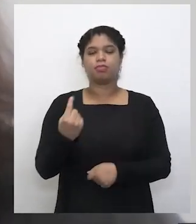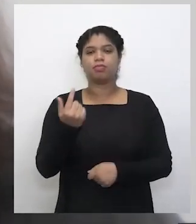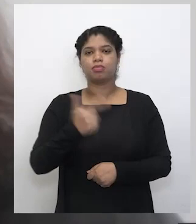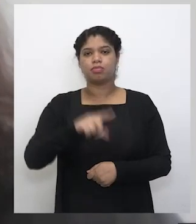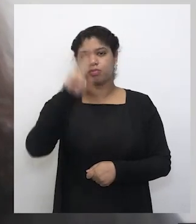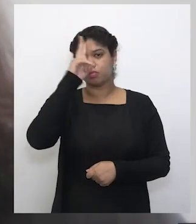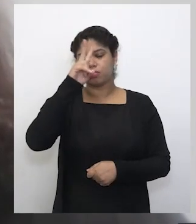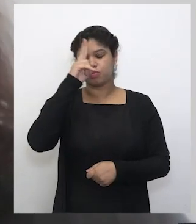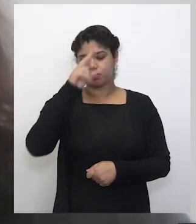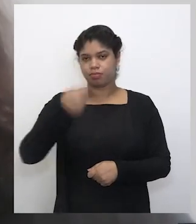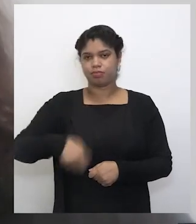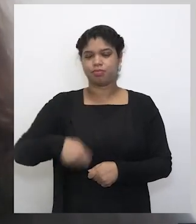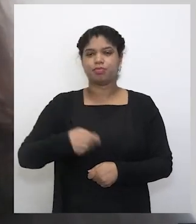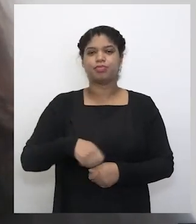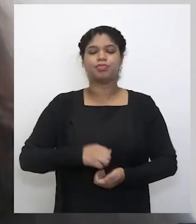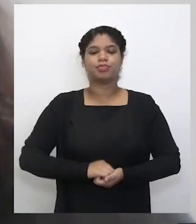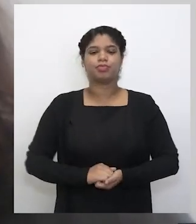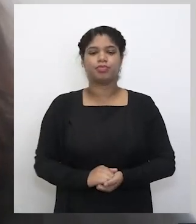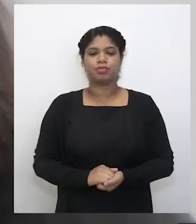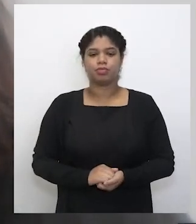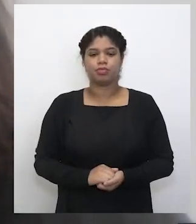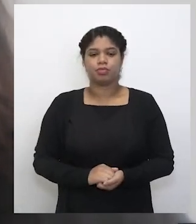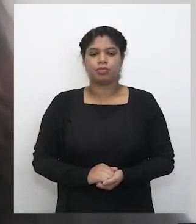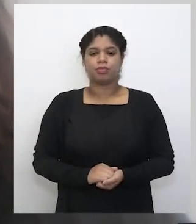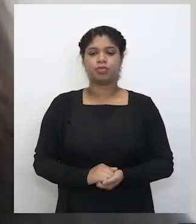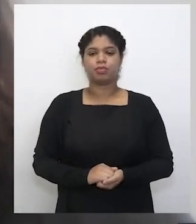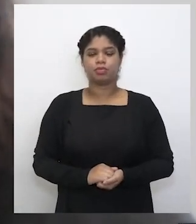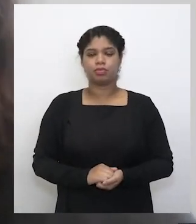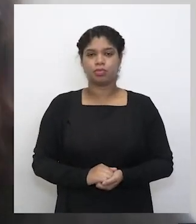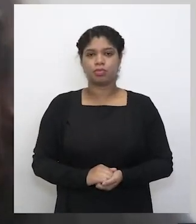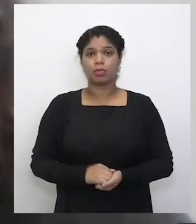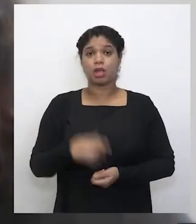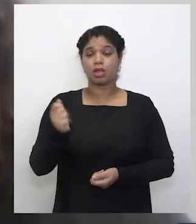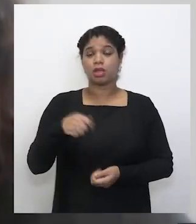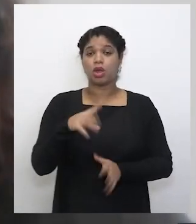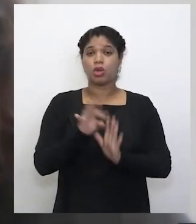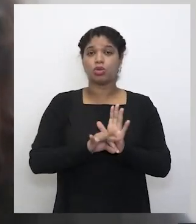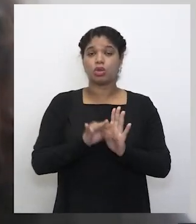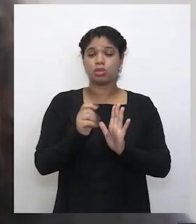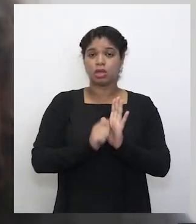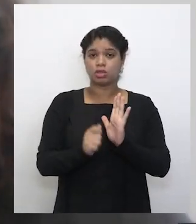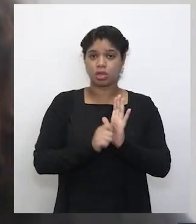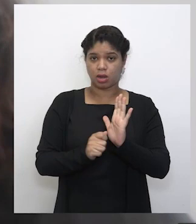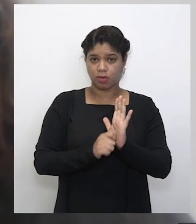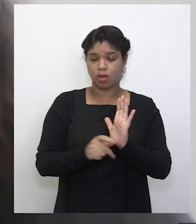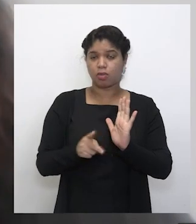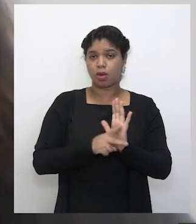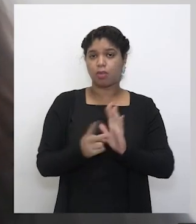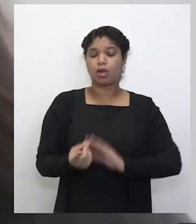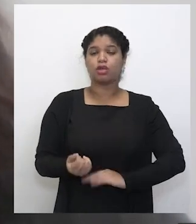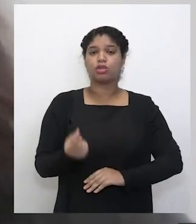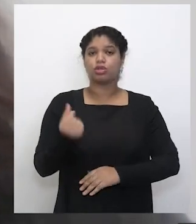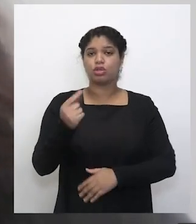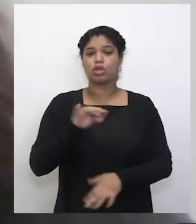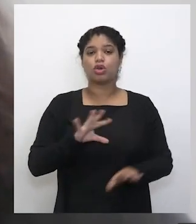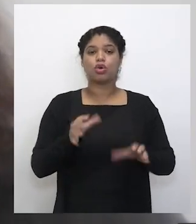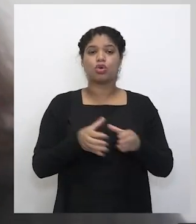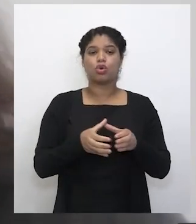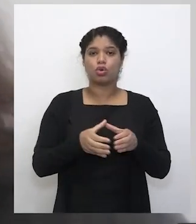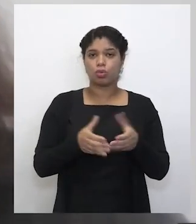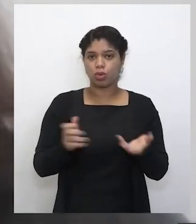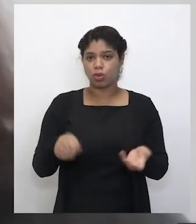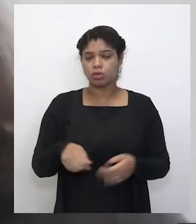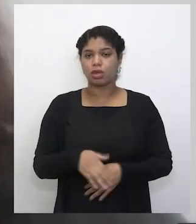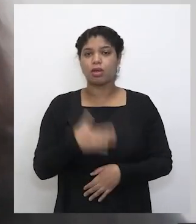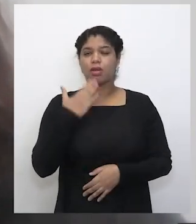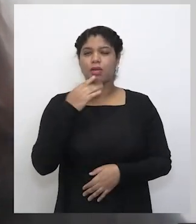relembrando, retomando, né? Eles podem escrever um texto falando sobre o sistema monetário, formem grupos, peçam